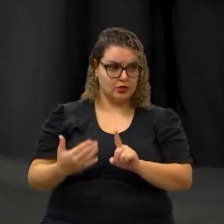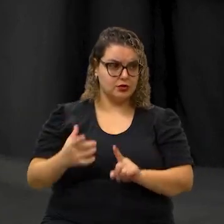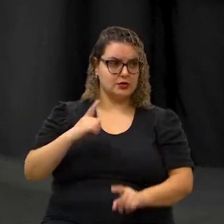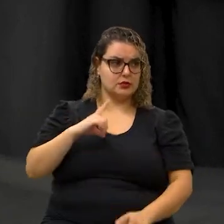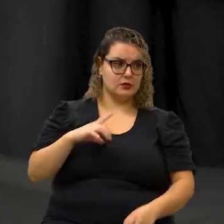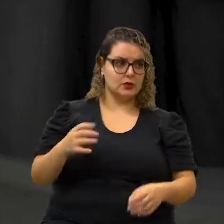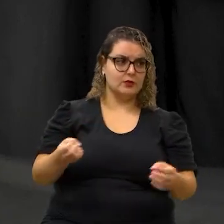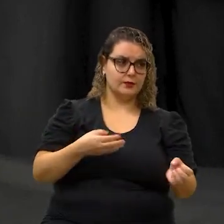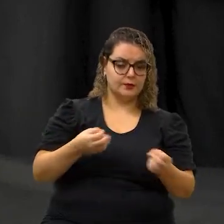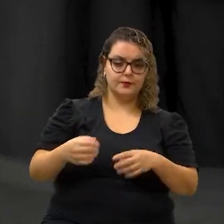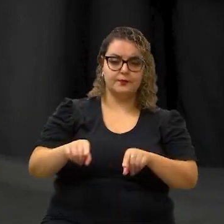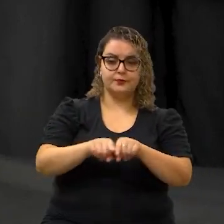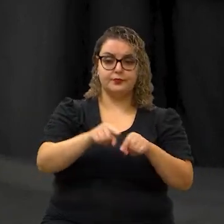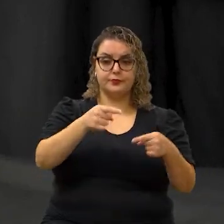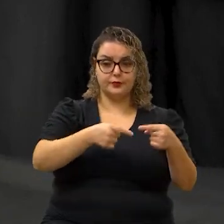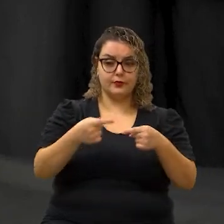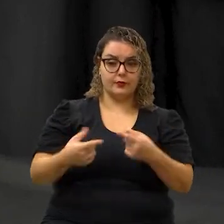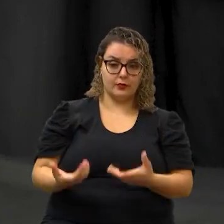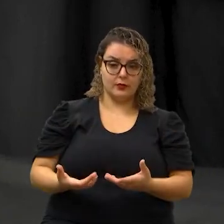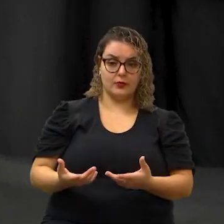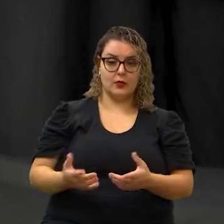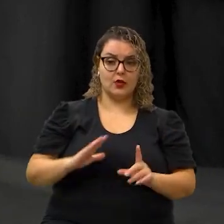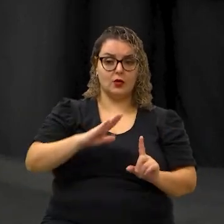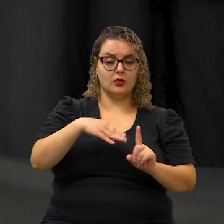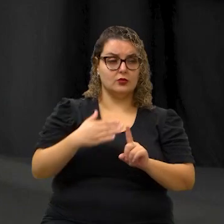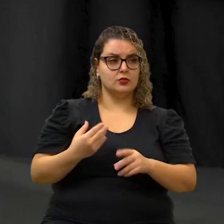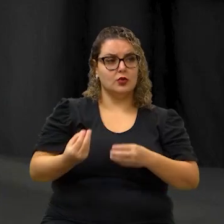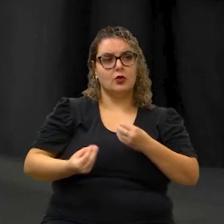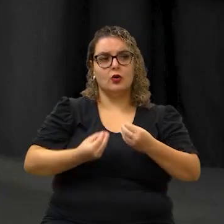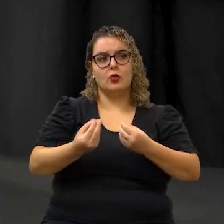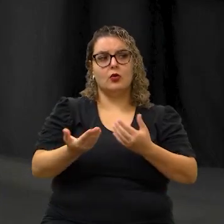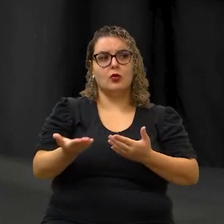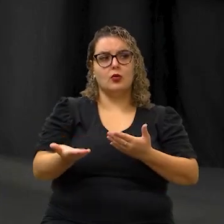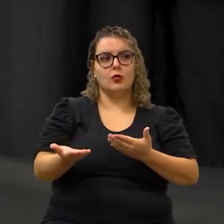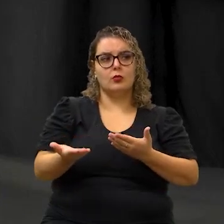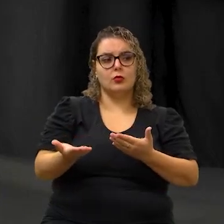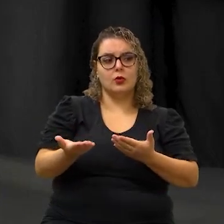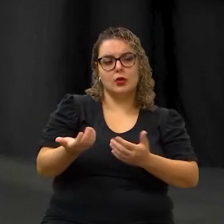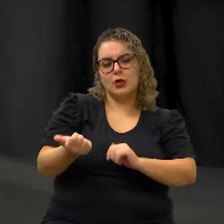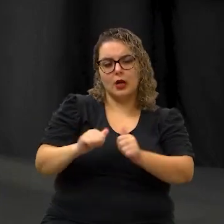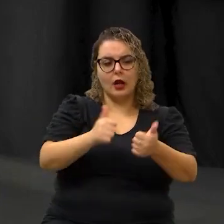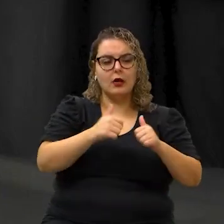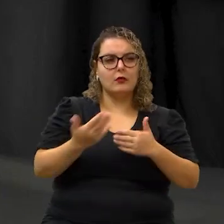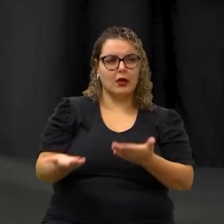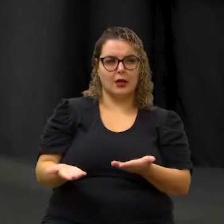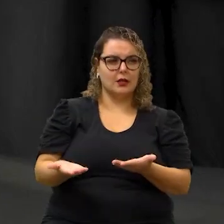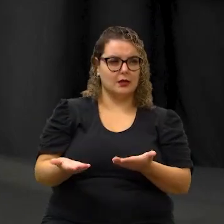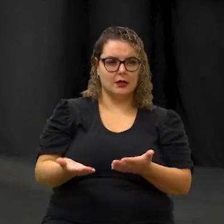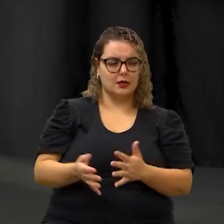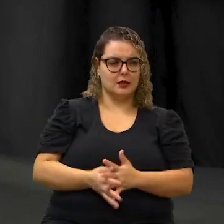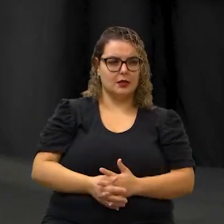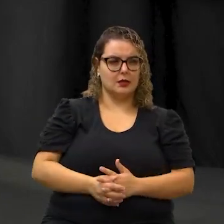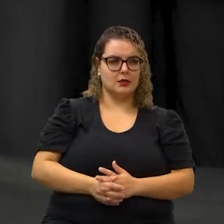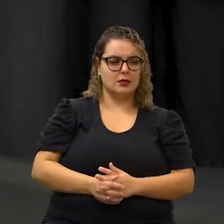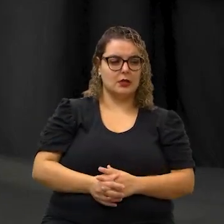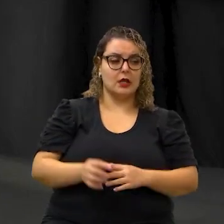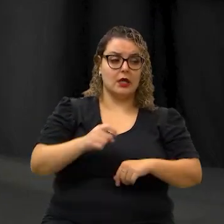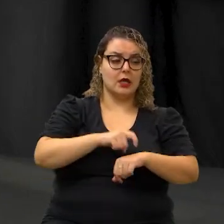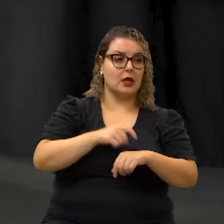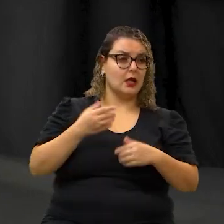conceder algumas honrarias, e a gente teve recentemente, inclusive, uma discussão em torno de honrarias. Como que você avalia